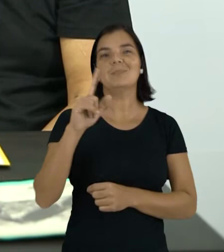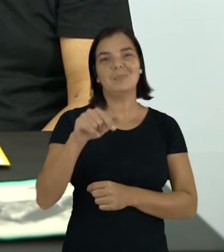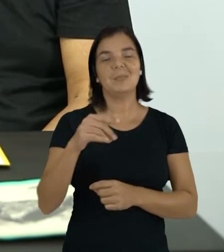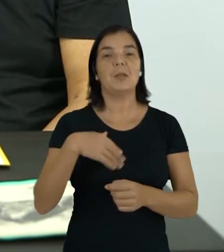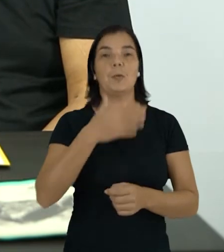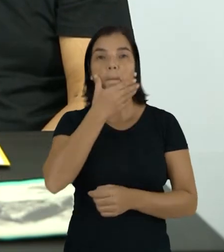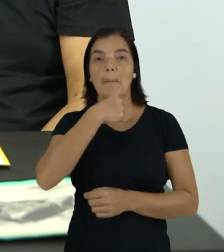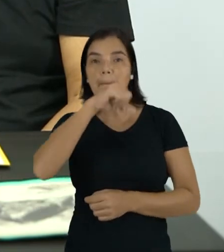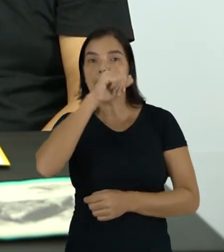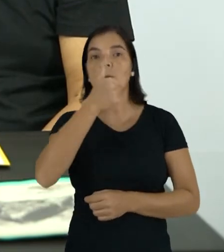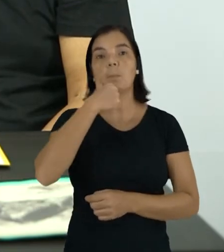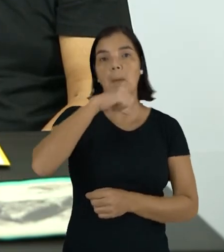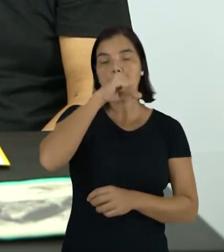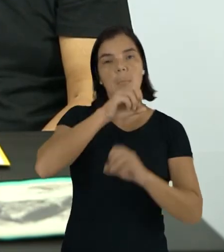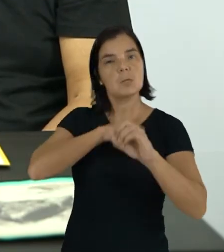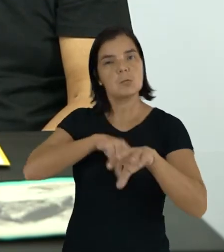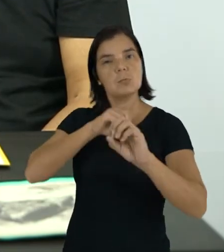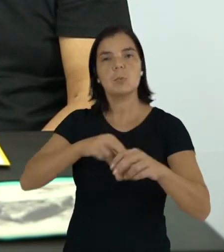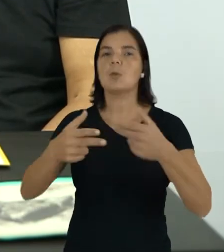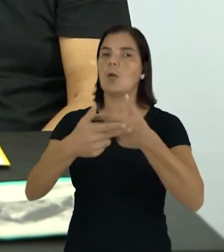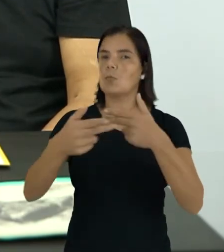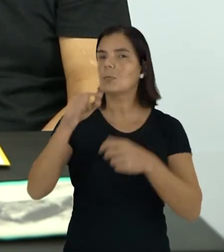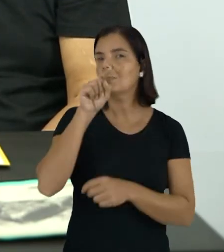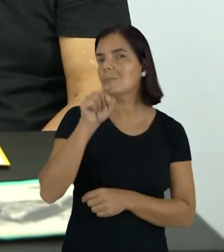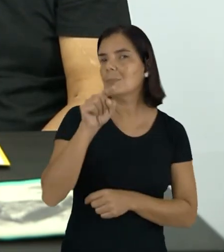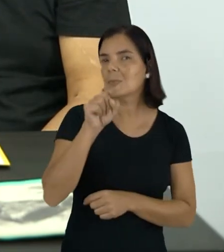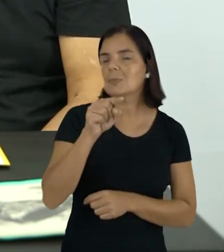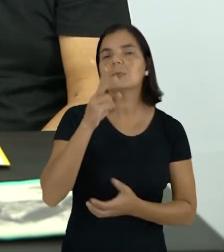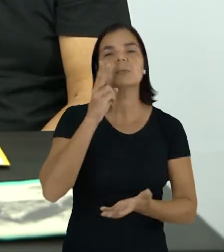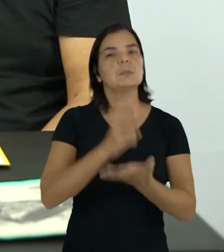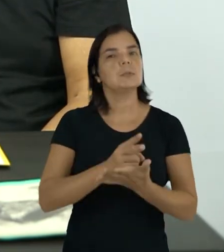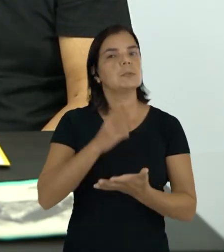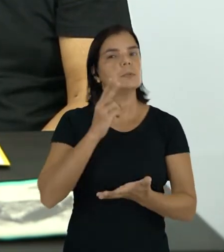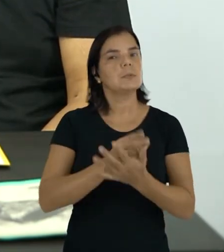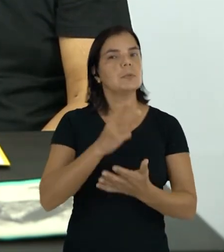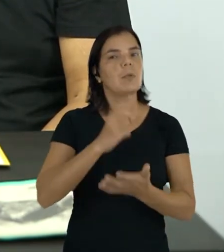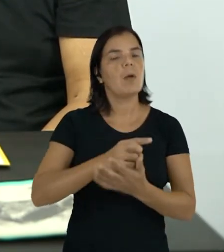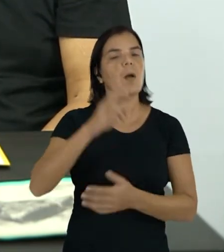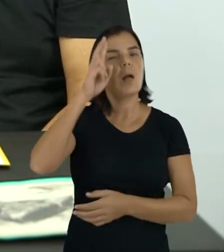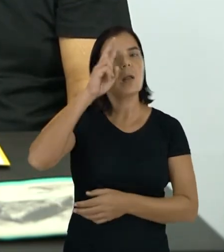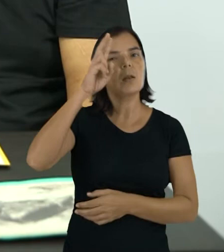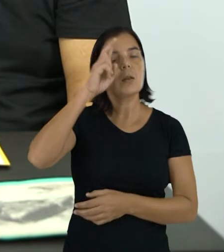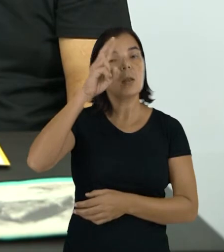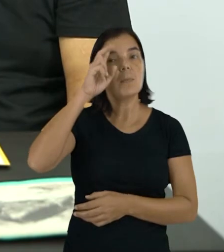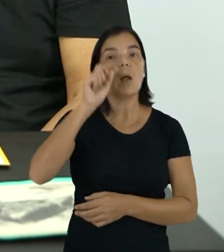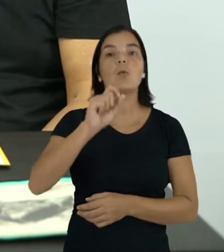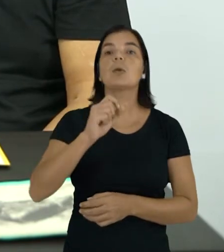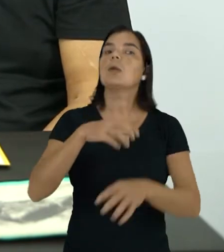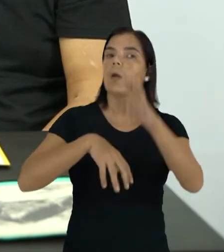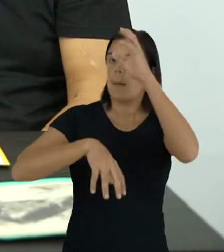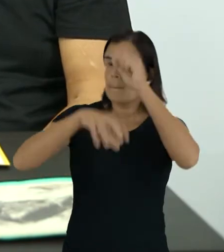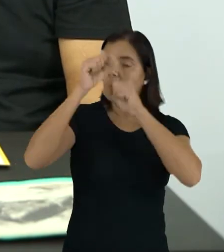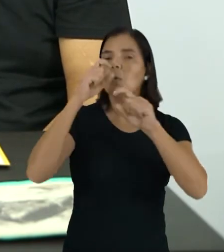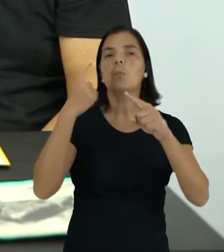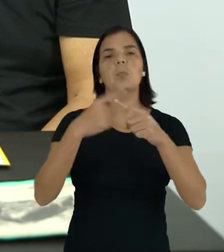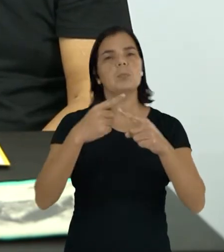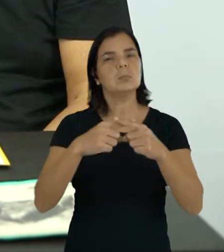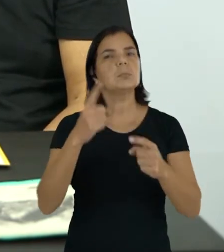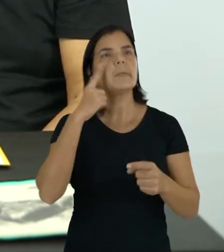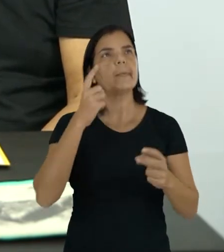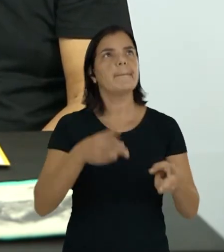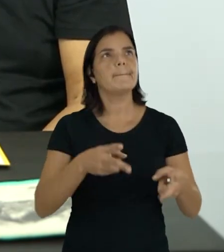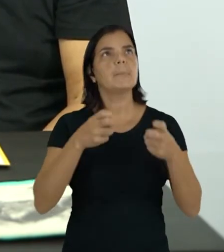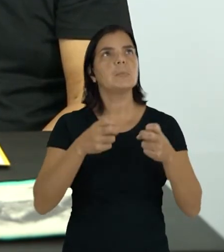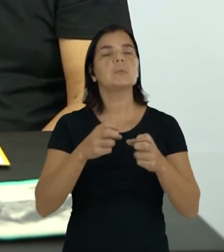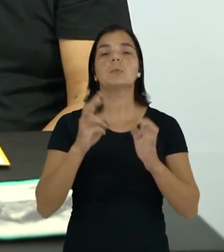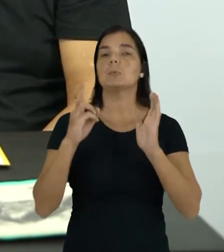o papai, a mamãe ensinam algo aí para você sempre voltar às suas origens. Nós podemos ver aqui também,